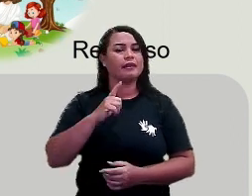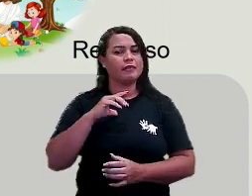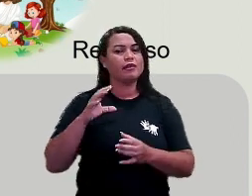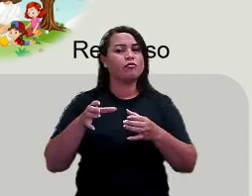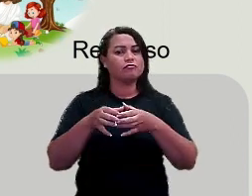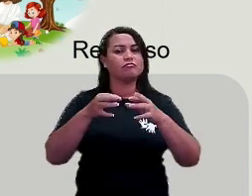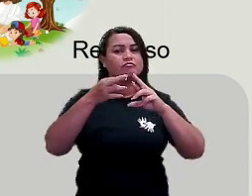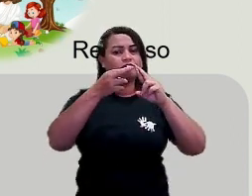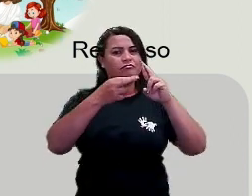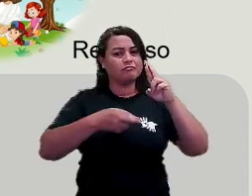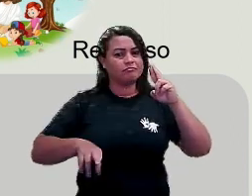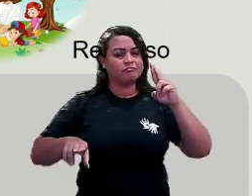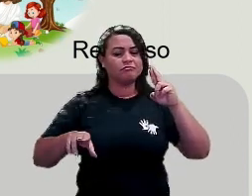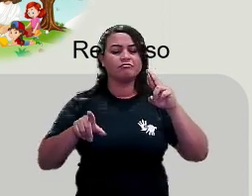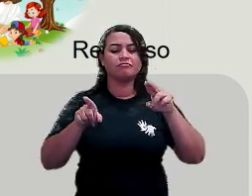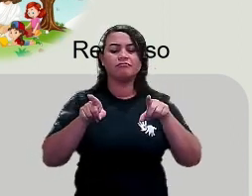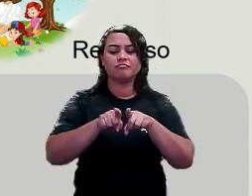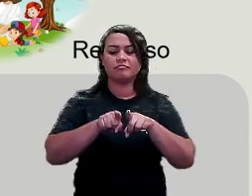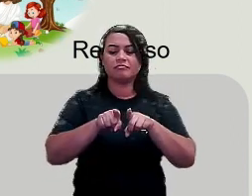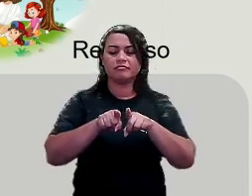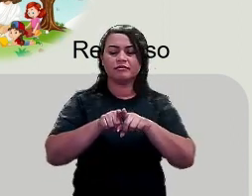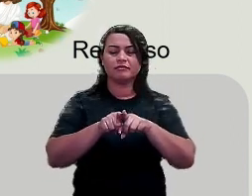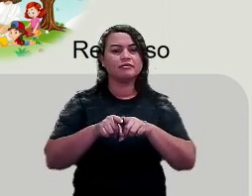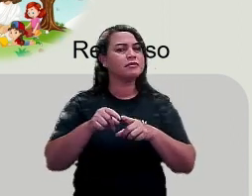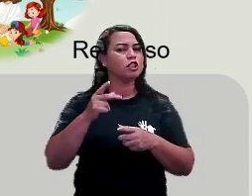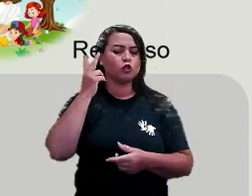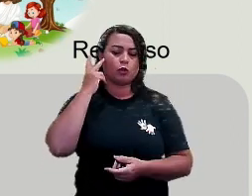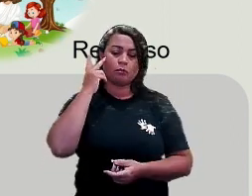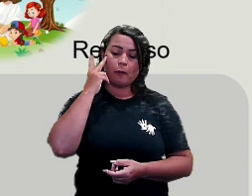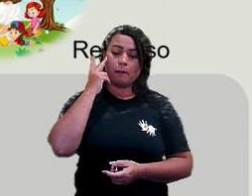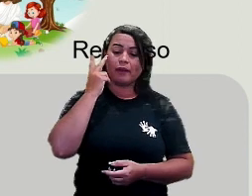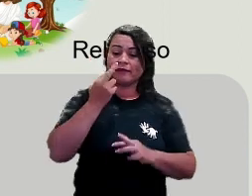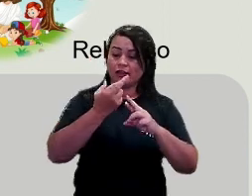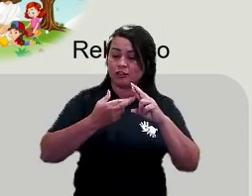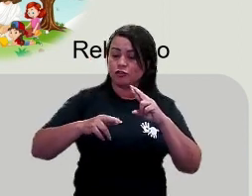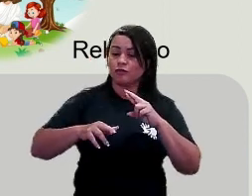Religioso, geralmente é a religião que você frequenta.